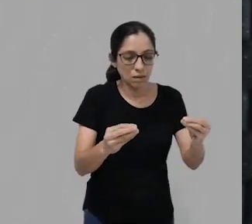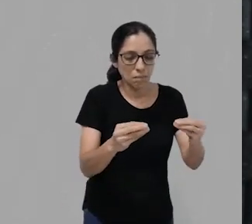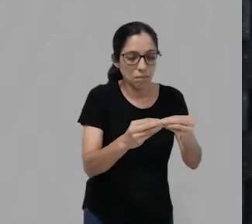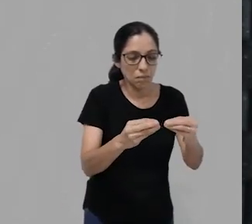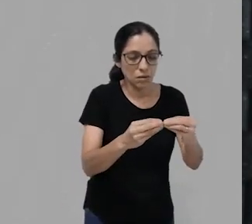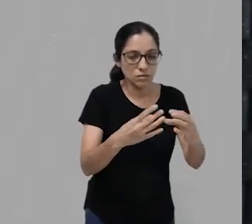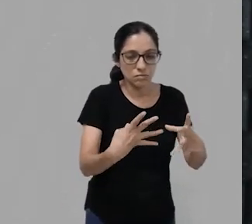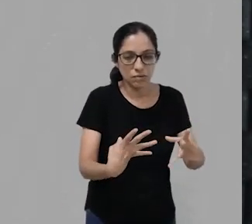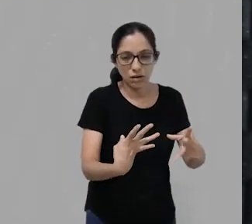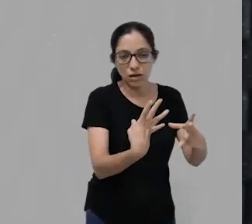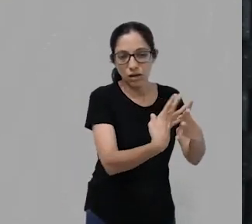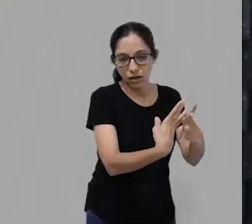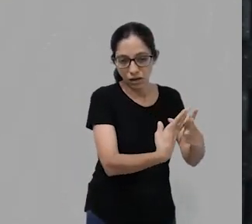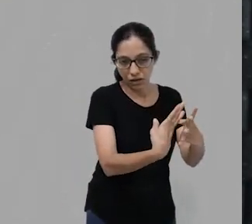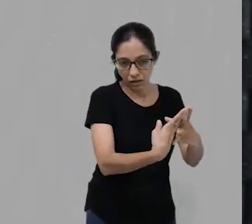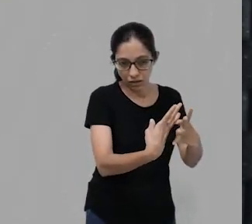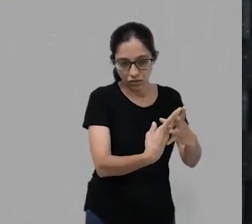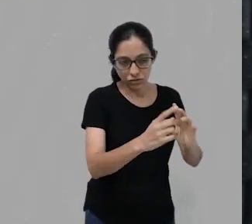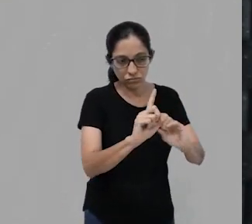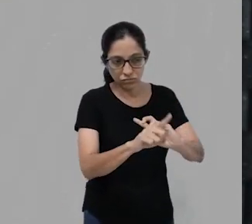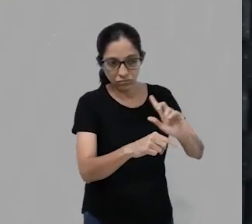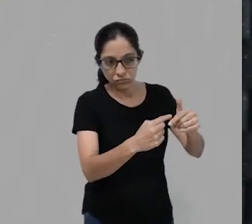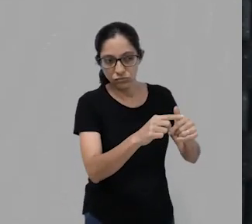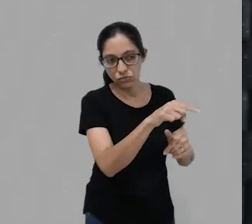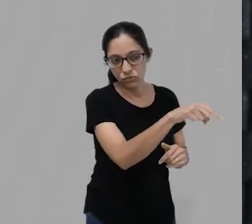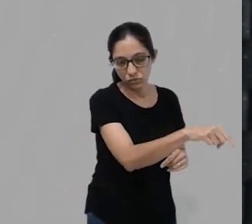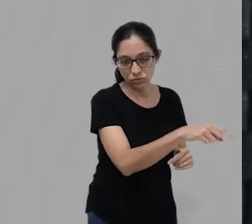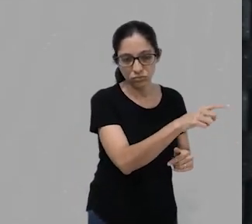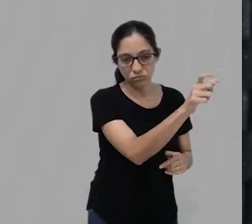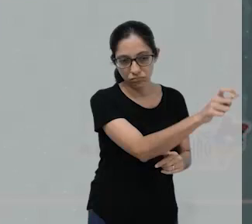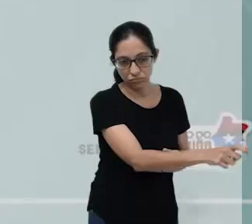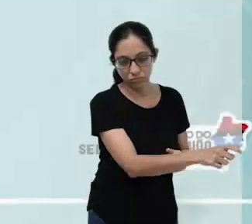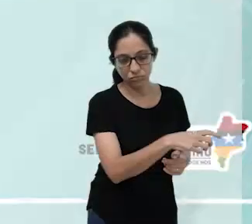à rede do seu adversário.